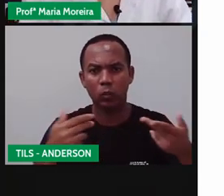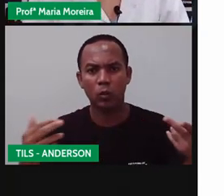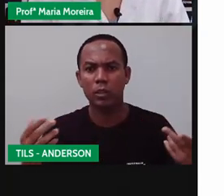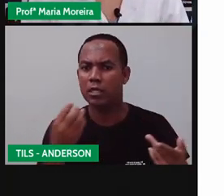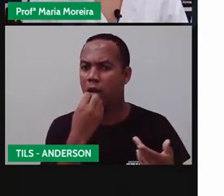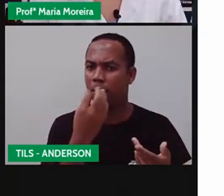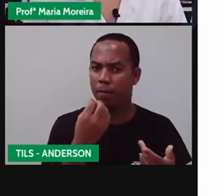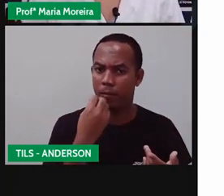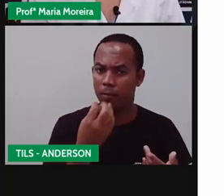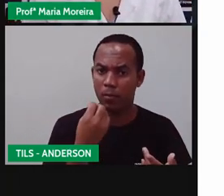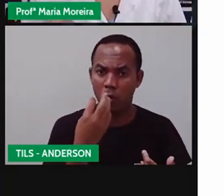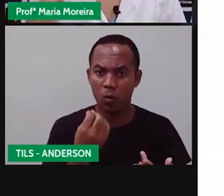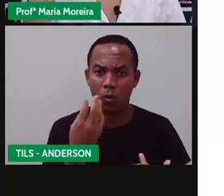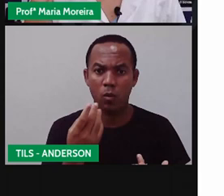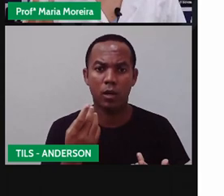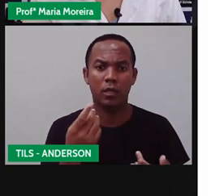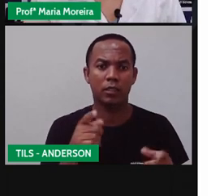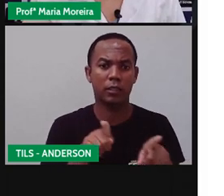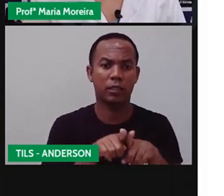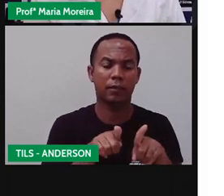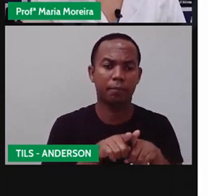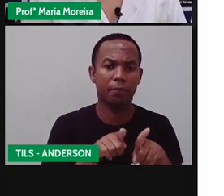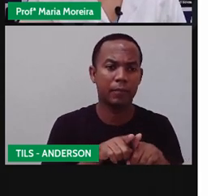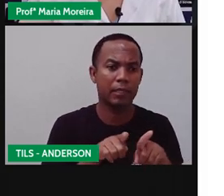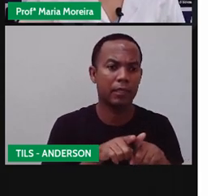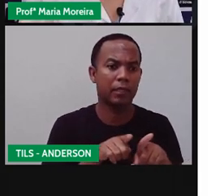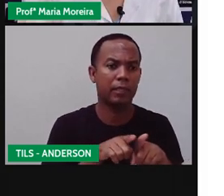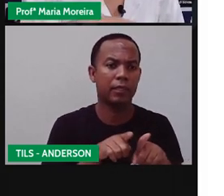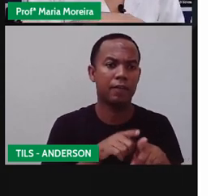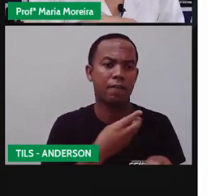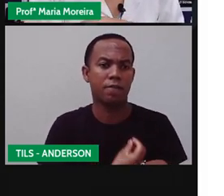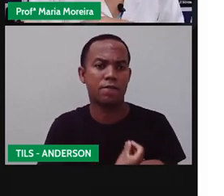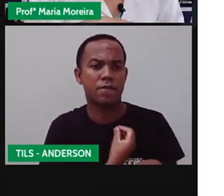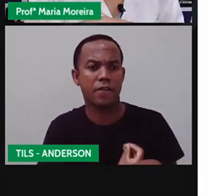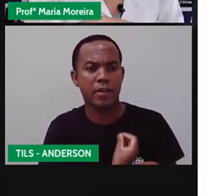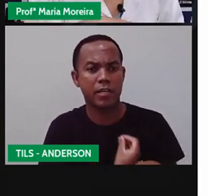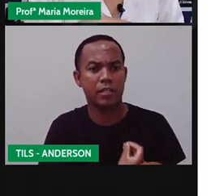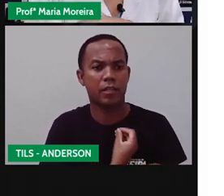de boa, né? Rituais de passagem. Assim,